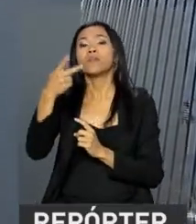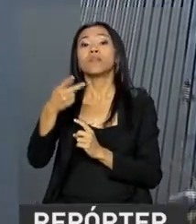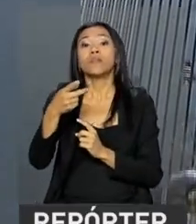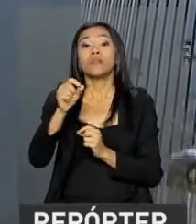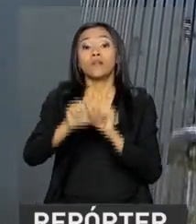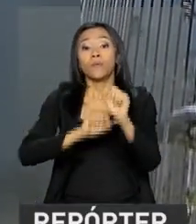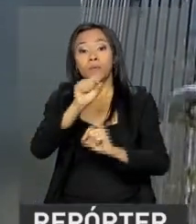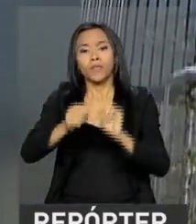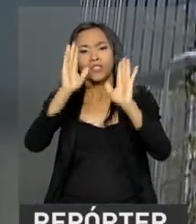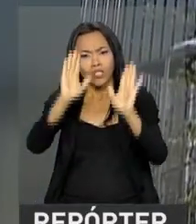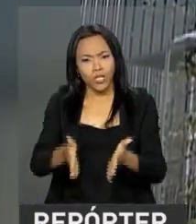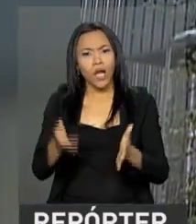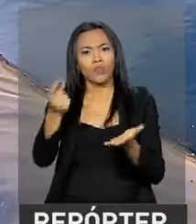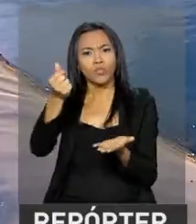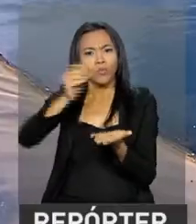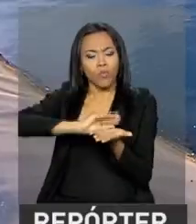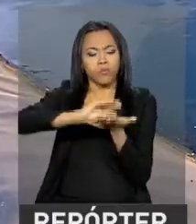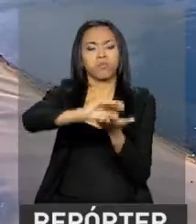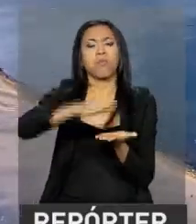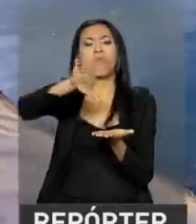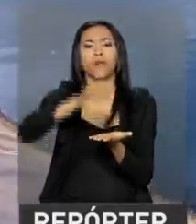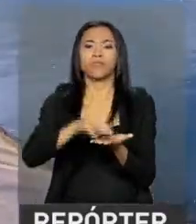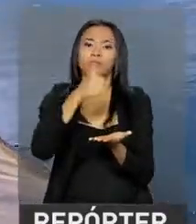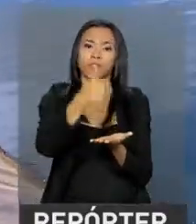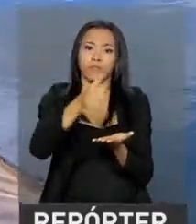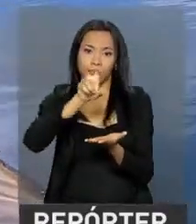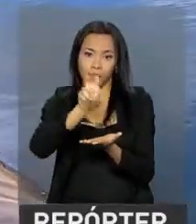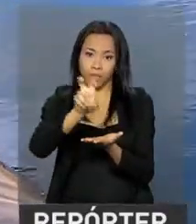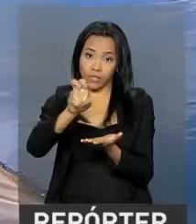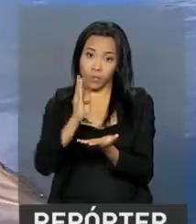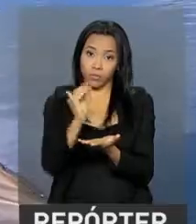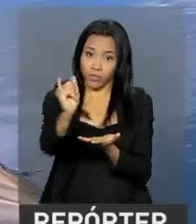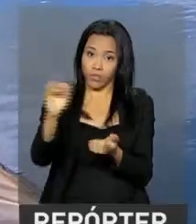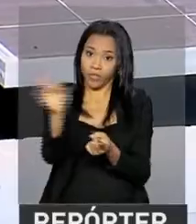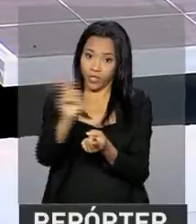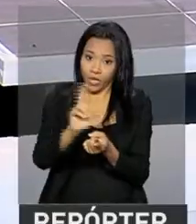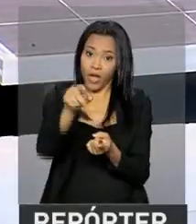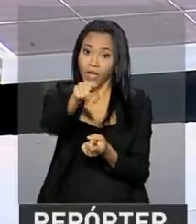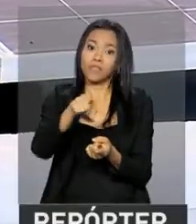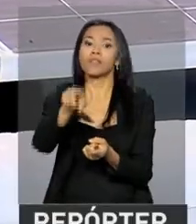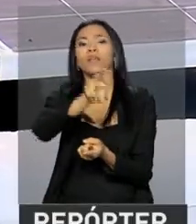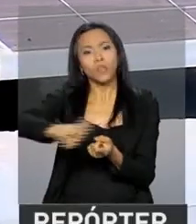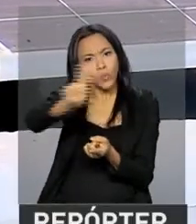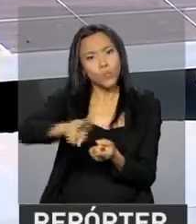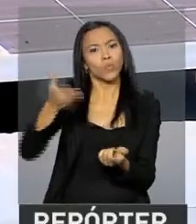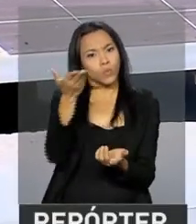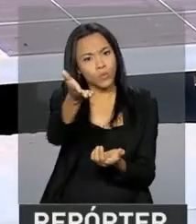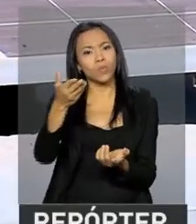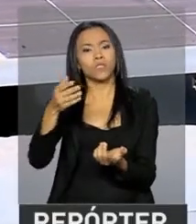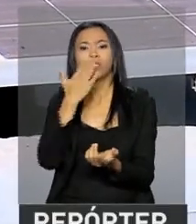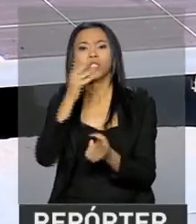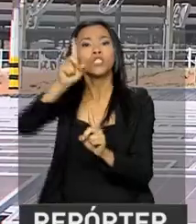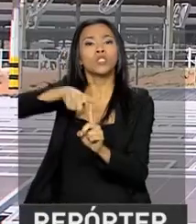já foram investidos mais de 155 bilhões de reais em fontes renováveis de energia